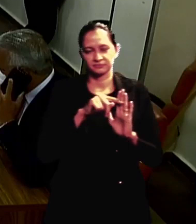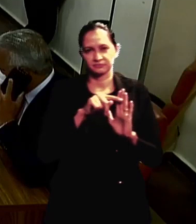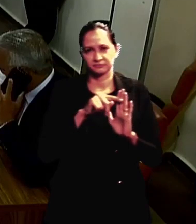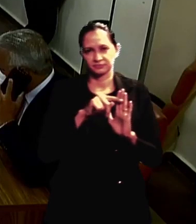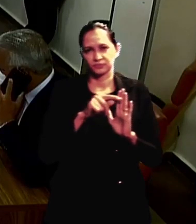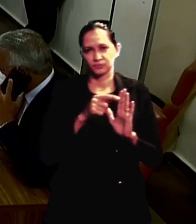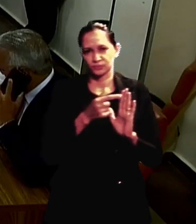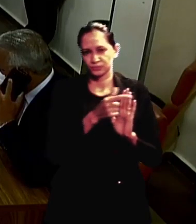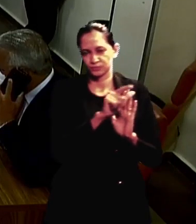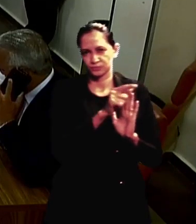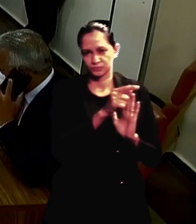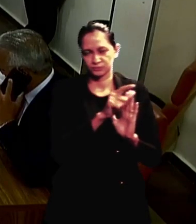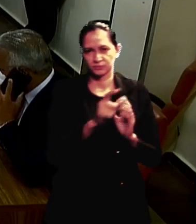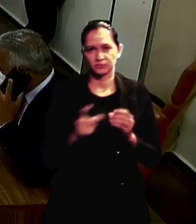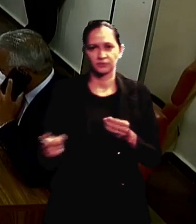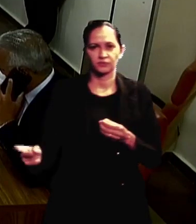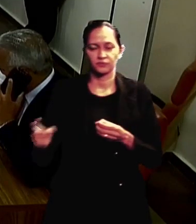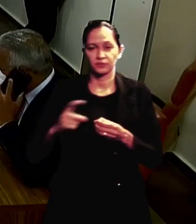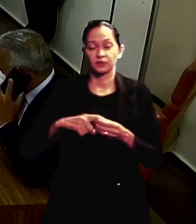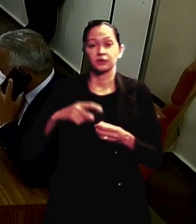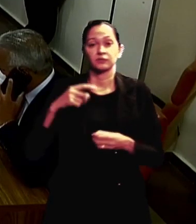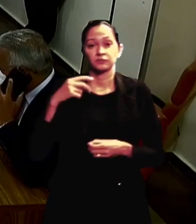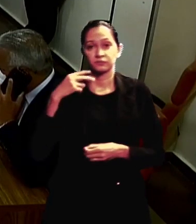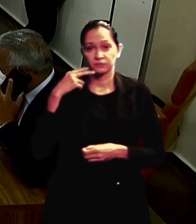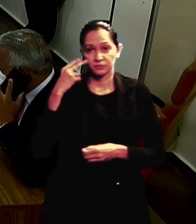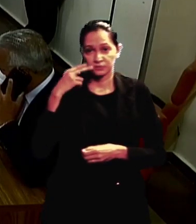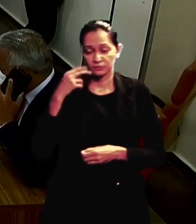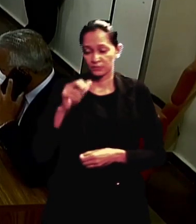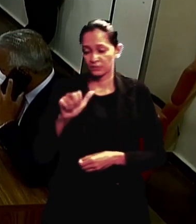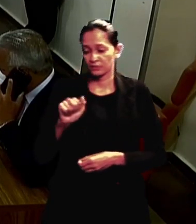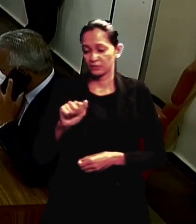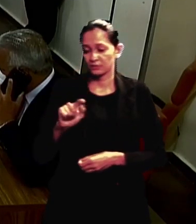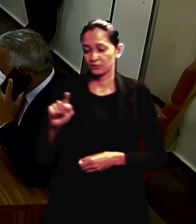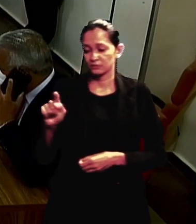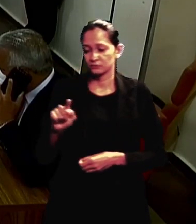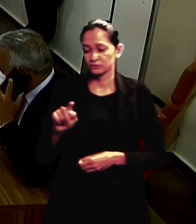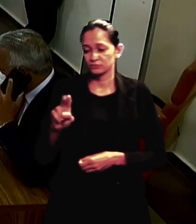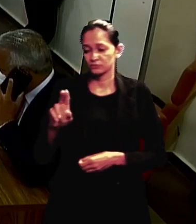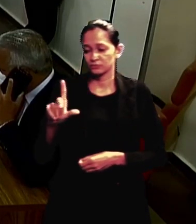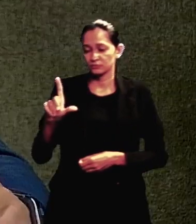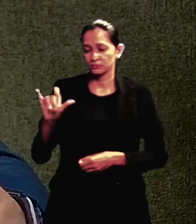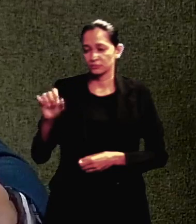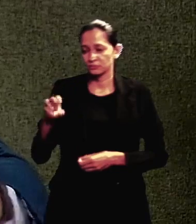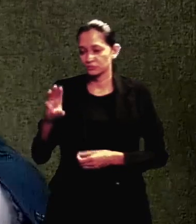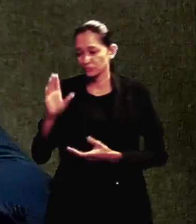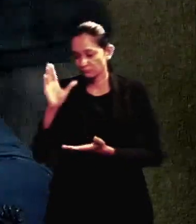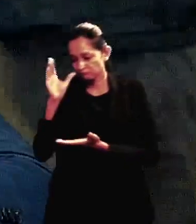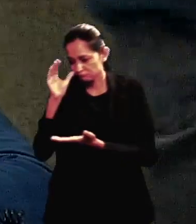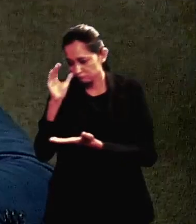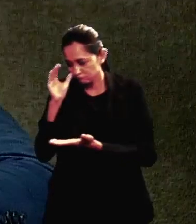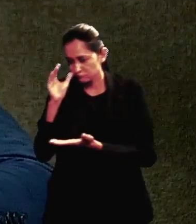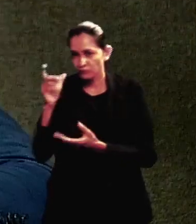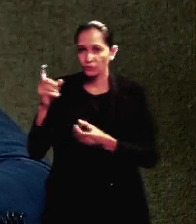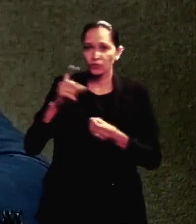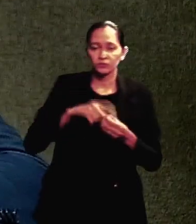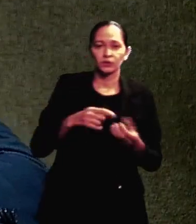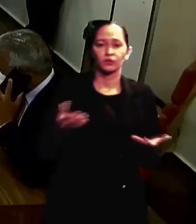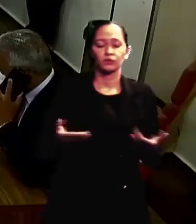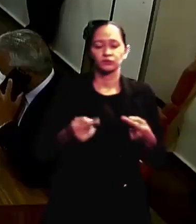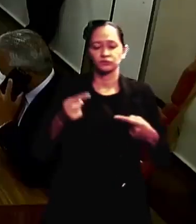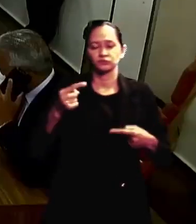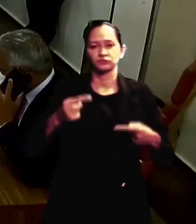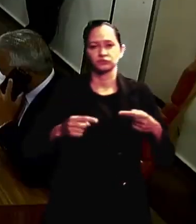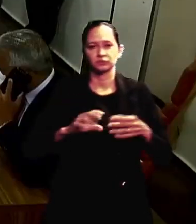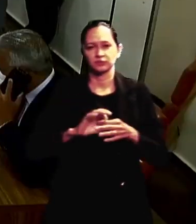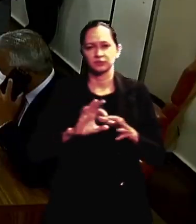de pauta, devolução pelo vereador Pedro Azulim Júnior, coloco o primeiro projeto em discussão.